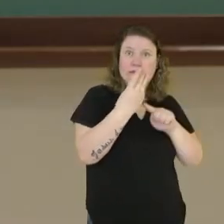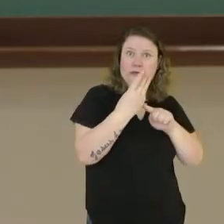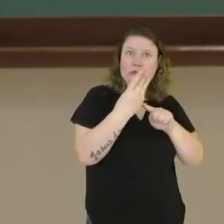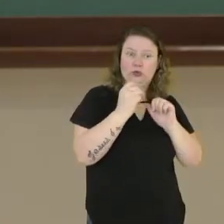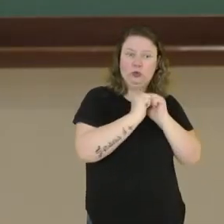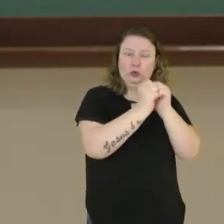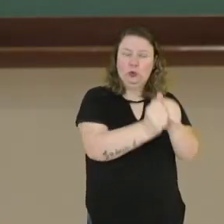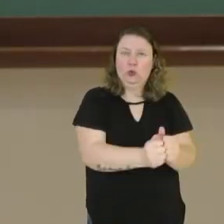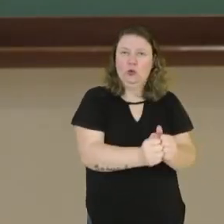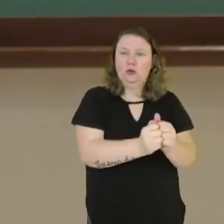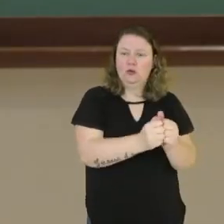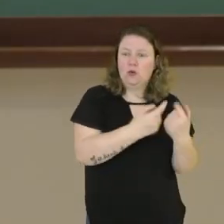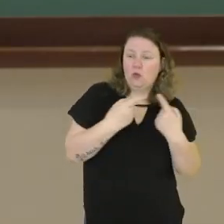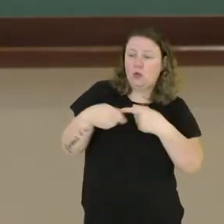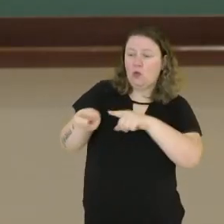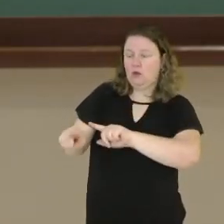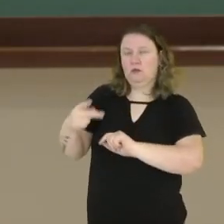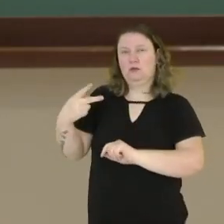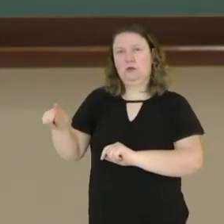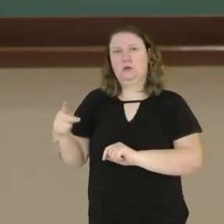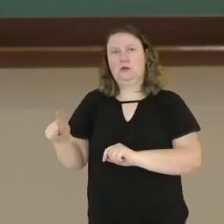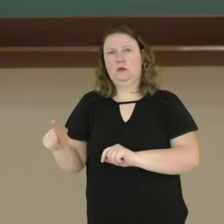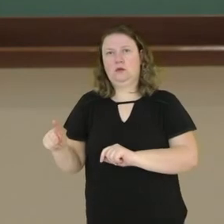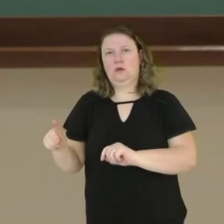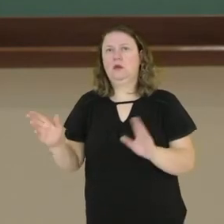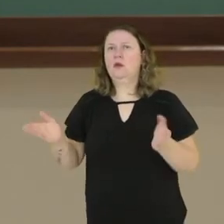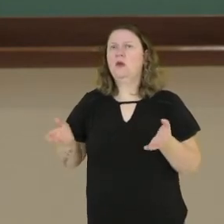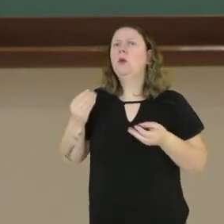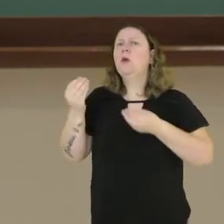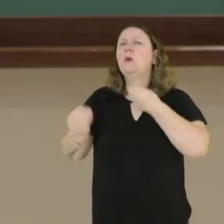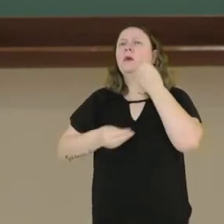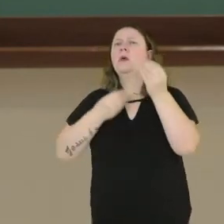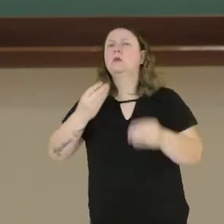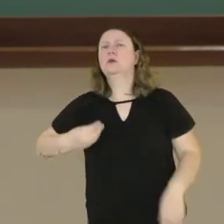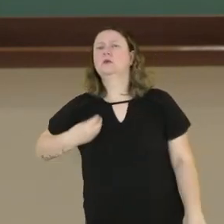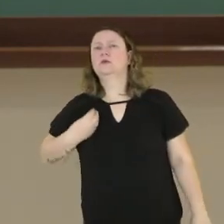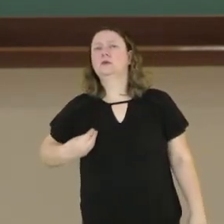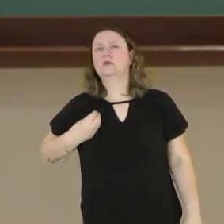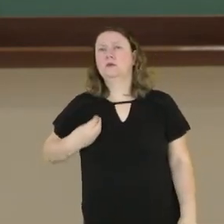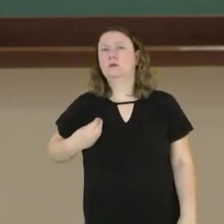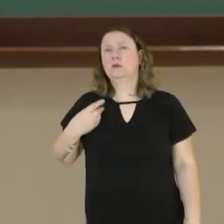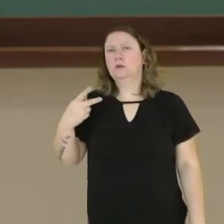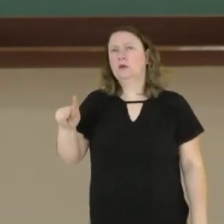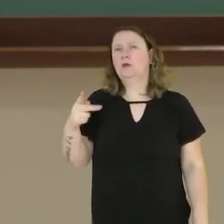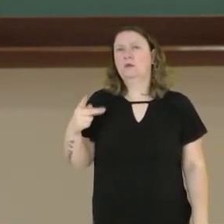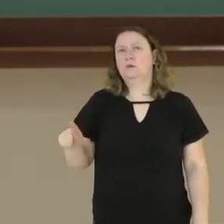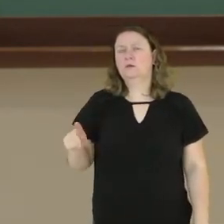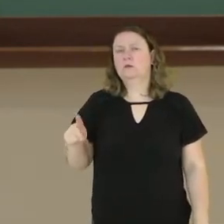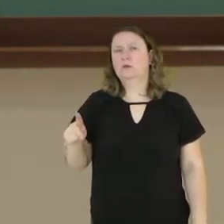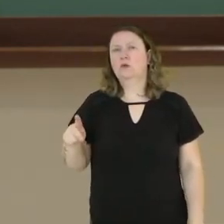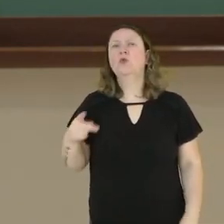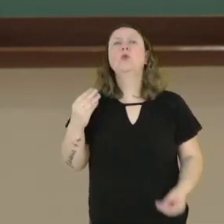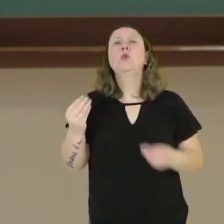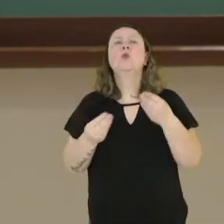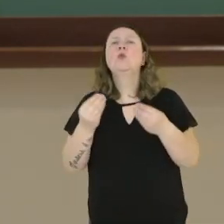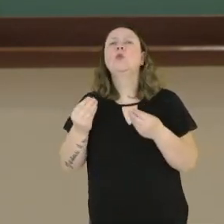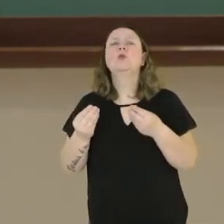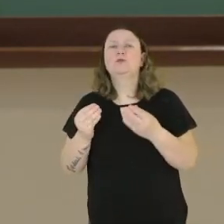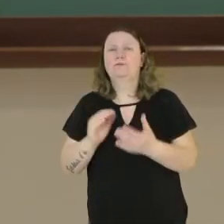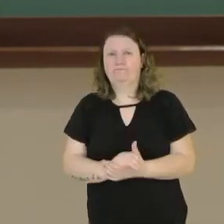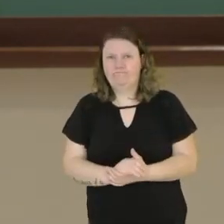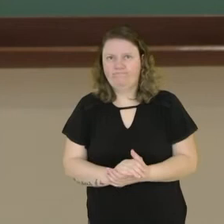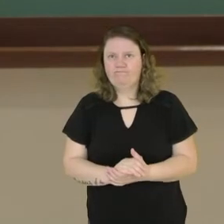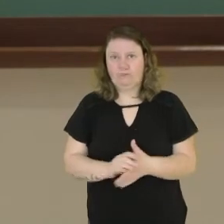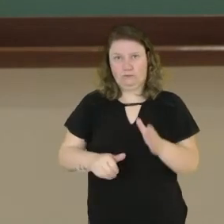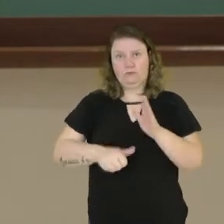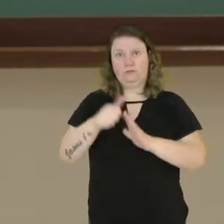Mais ainda, como que se vivia no Paraguai? Qual era a realidade vivida dessa região? Né? Primeiro, vamos